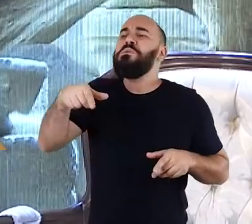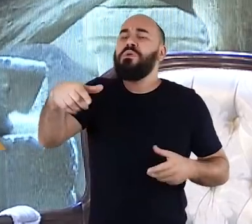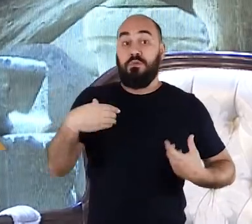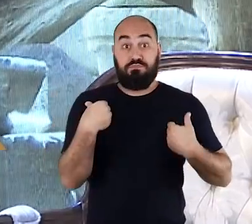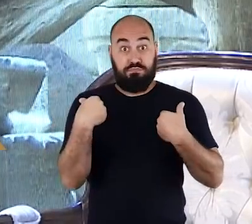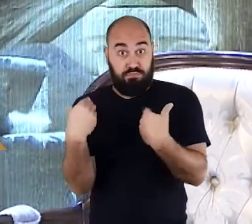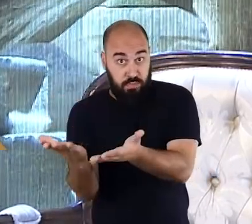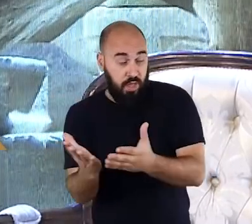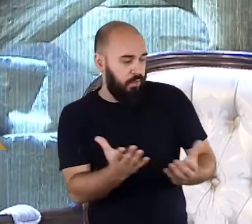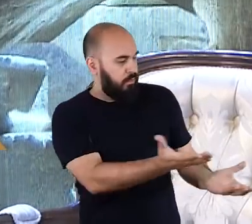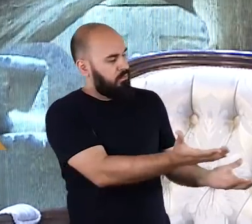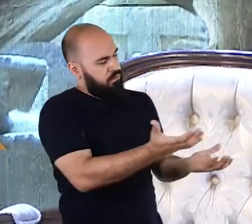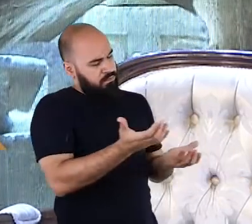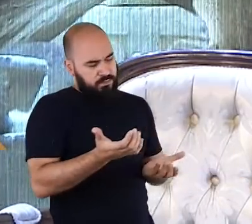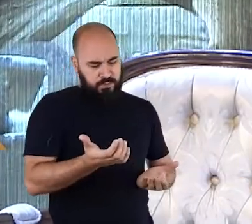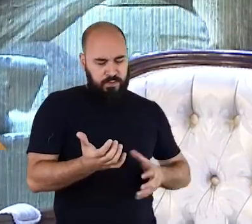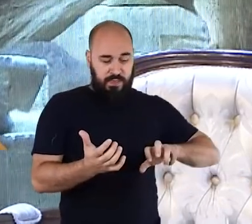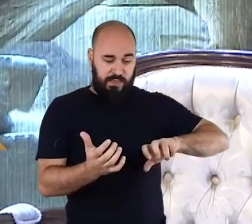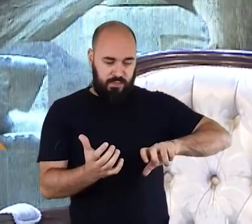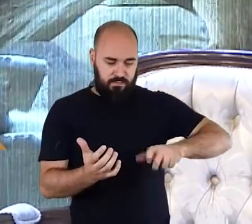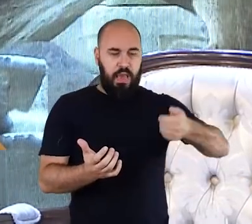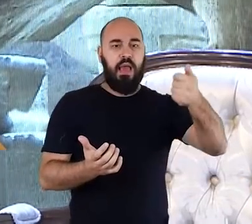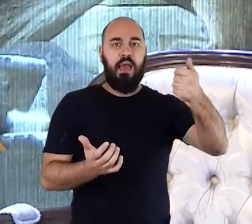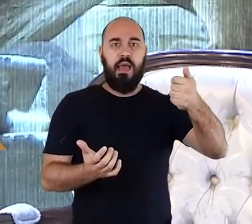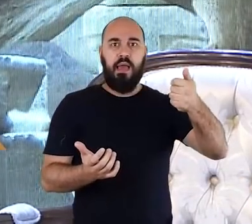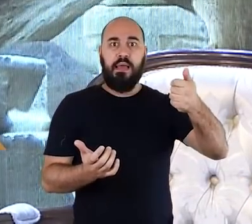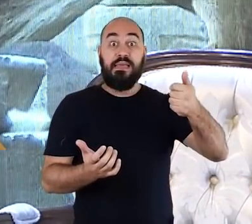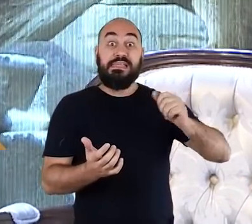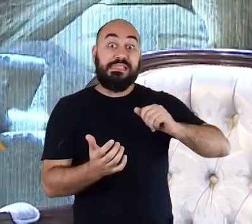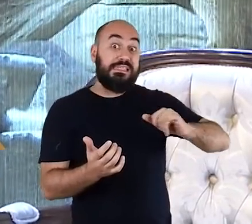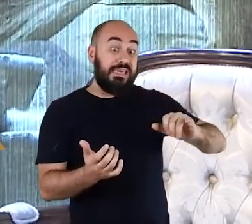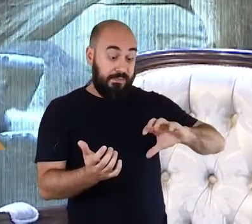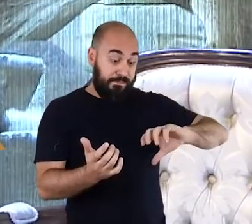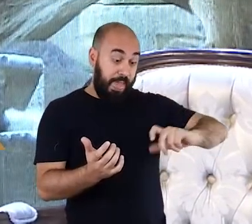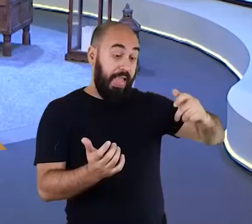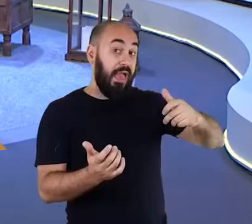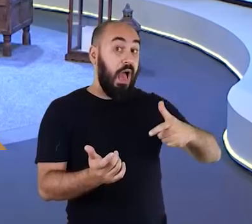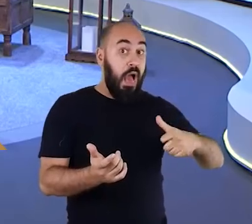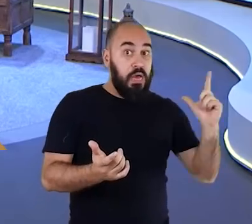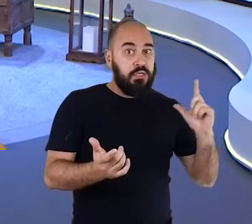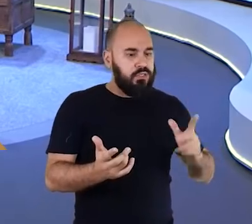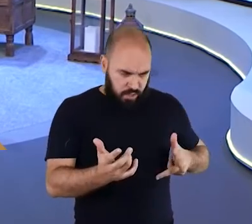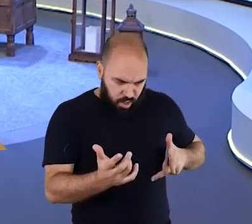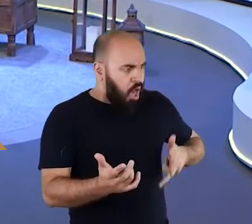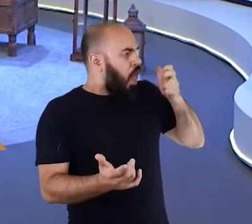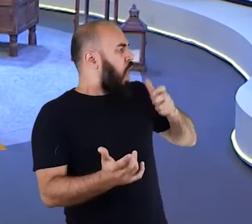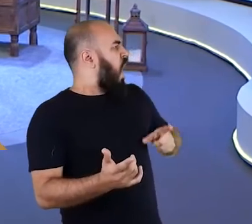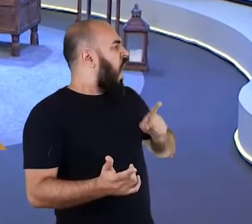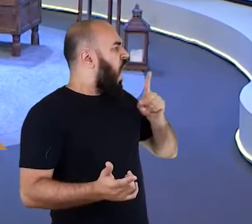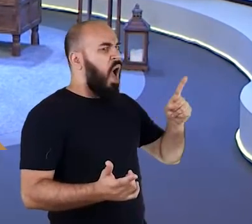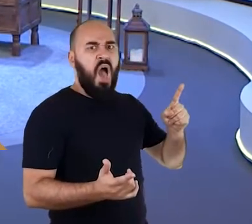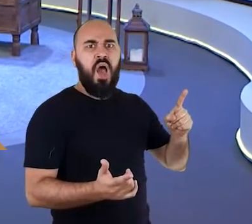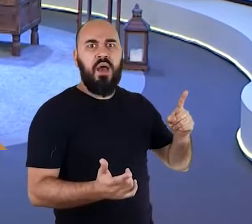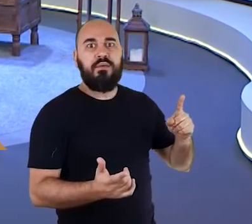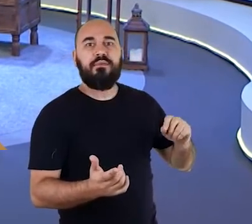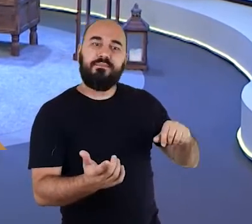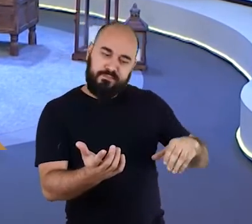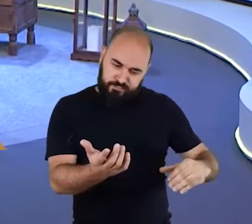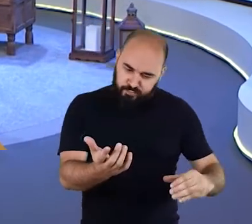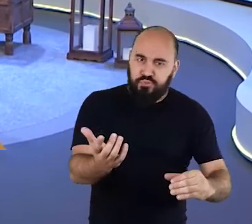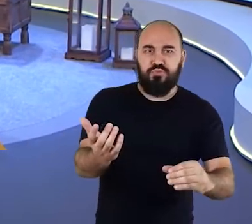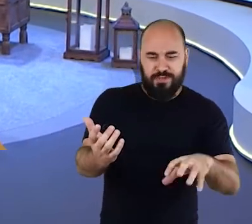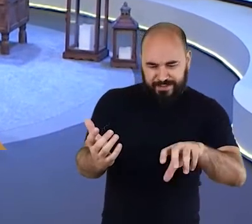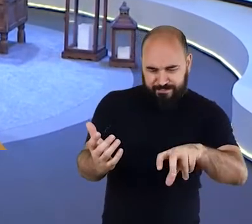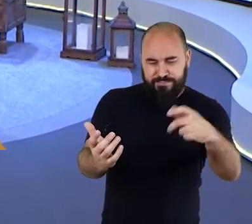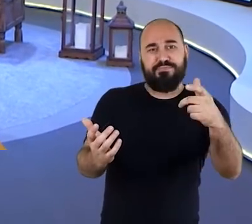abrir o papiro ou o pergaminho e ler o seu conteúdo. Pois bem, como eu falei, essa era a prática